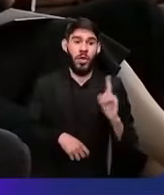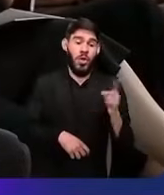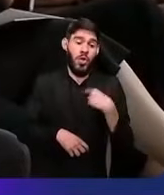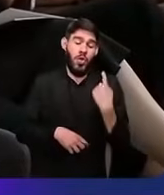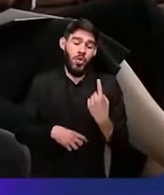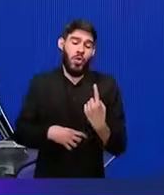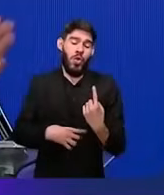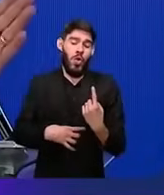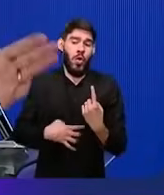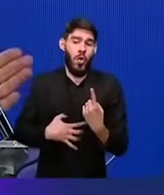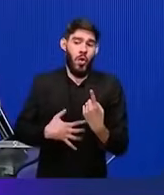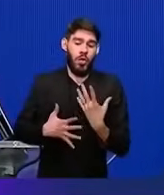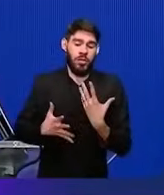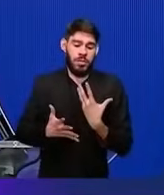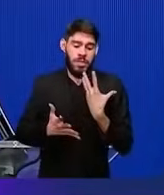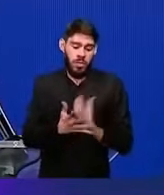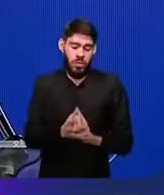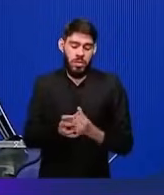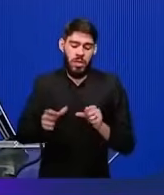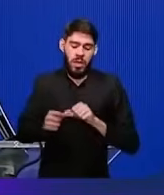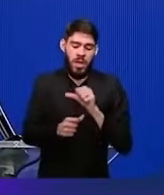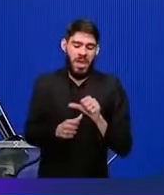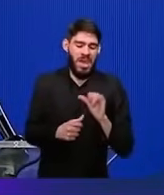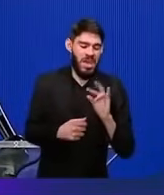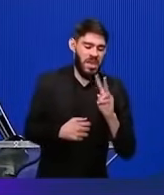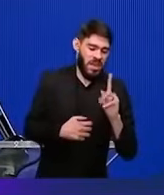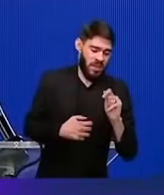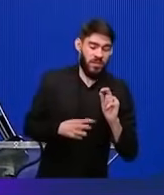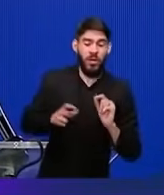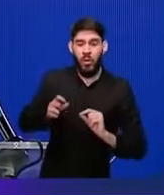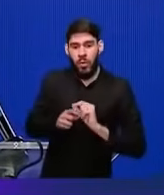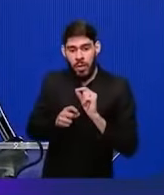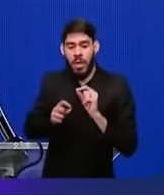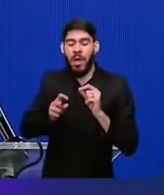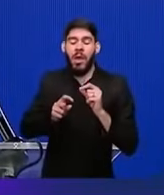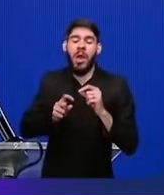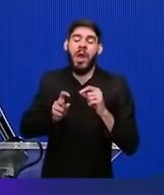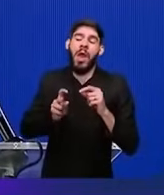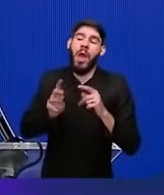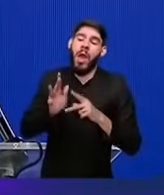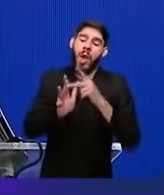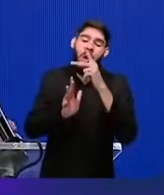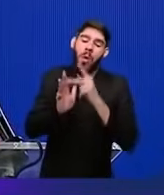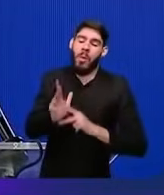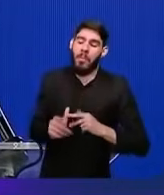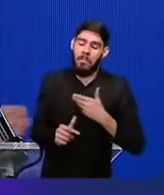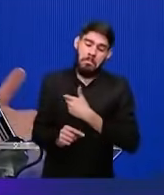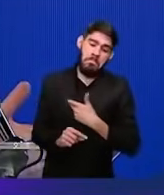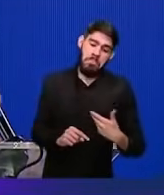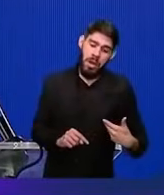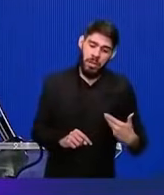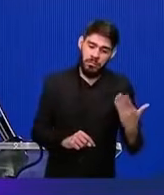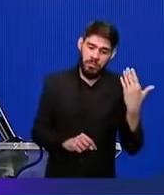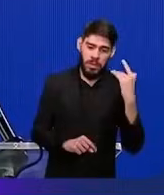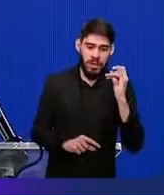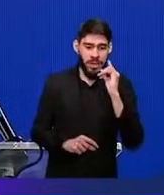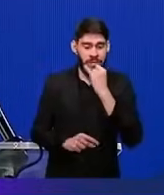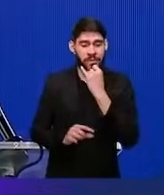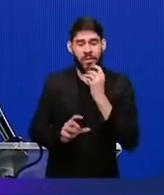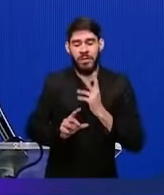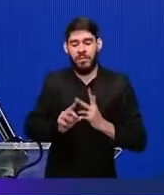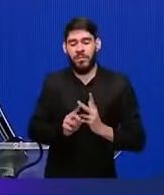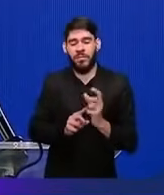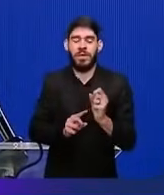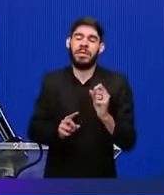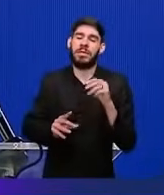princípio dessa reforma tributária do IVA como um princípio daquele plano de governo. Infelizmente, quem ganhou a eleição em